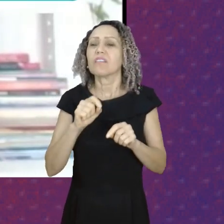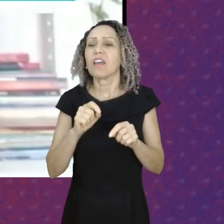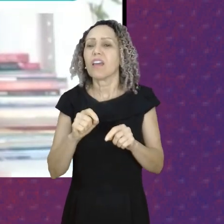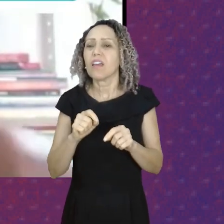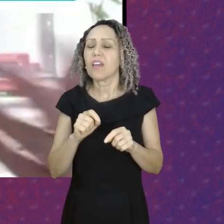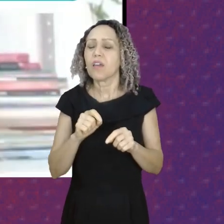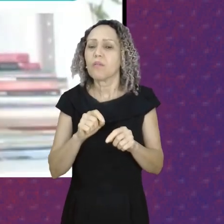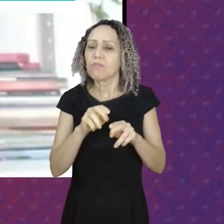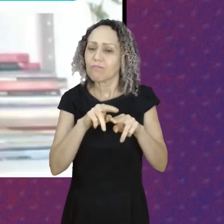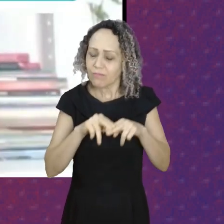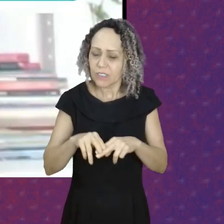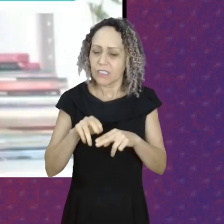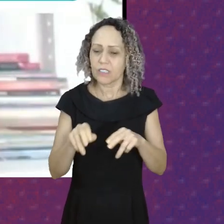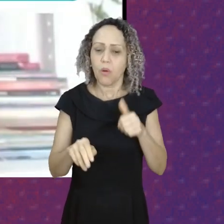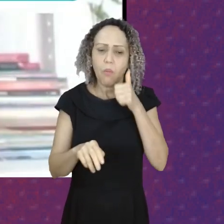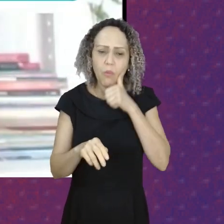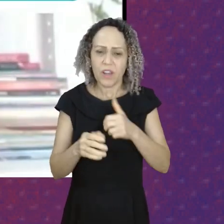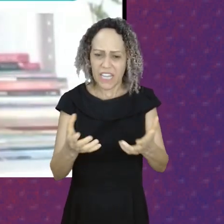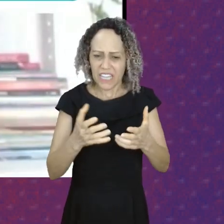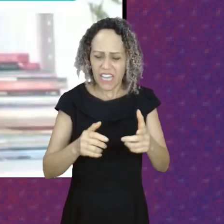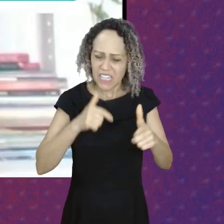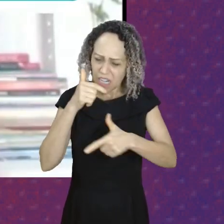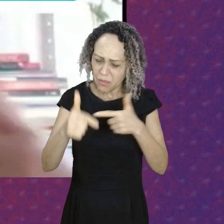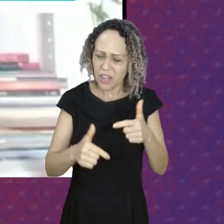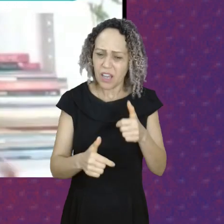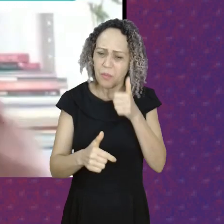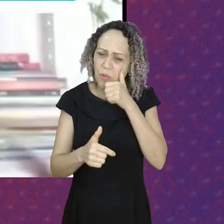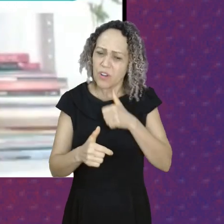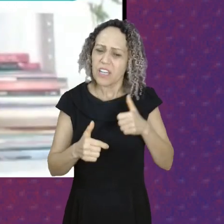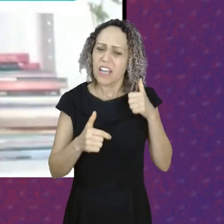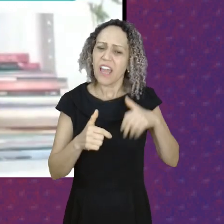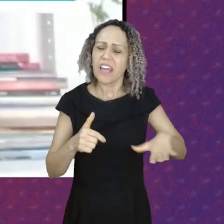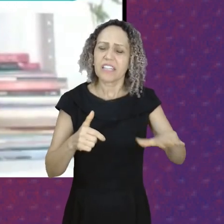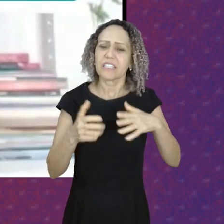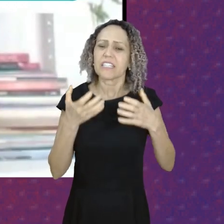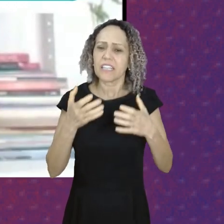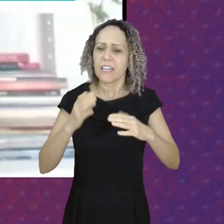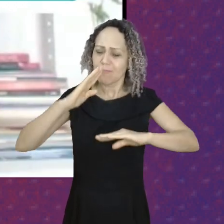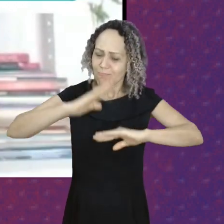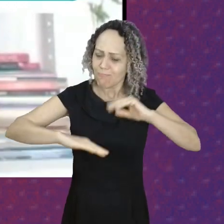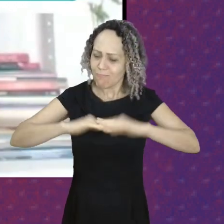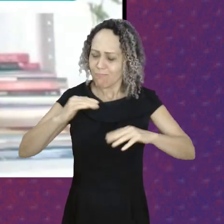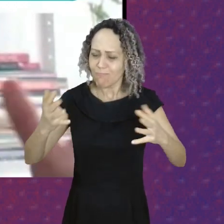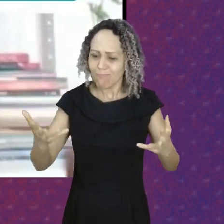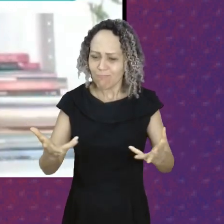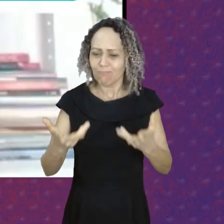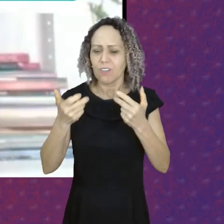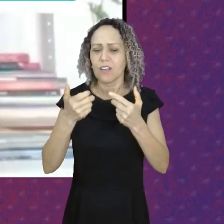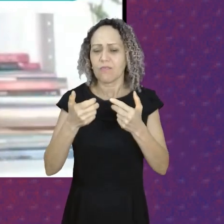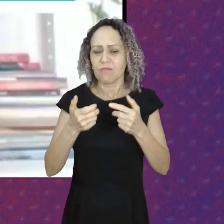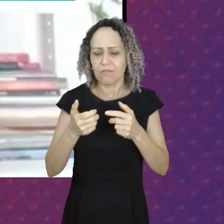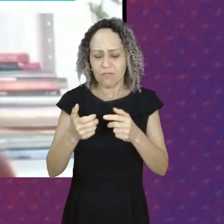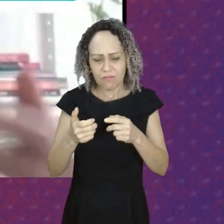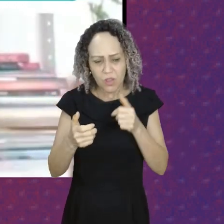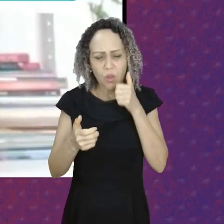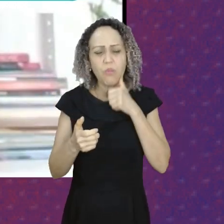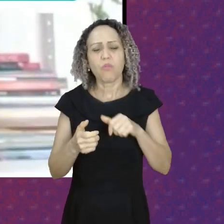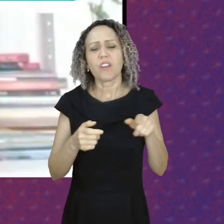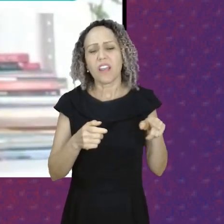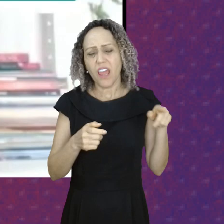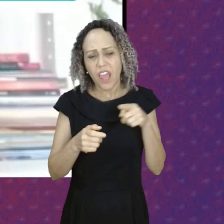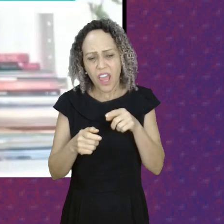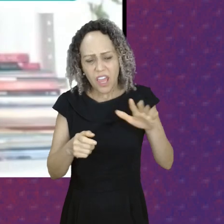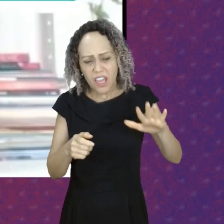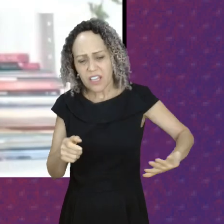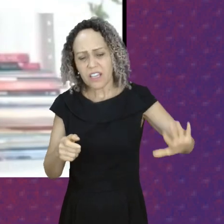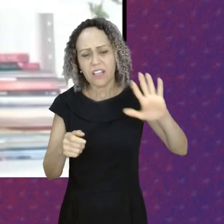trabalhar, querem se realizar profissionalmente e precisam trabalhar quando em situações